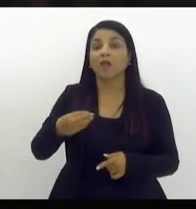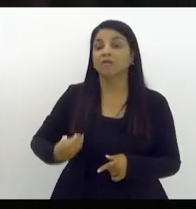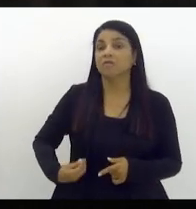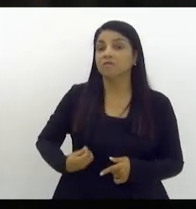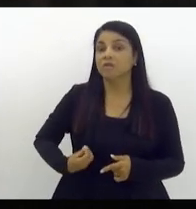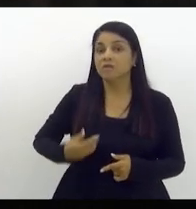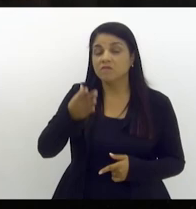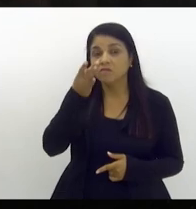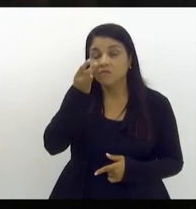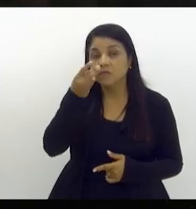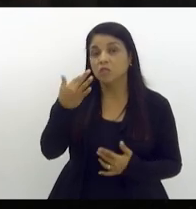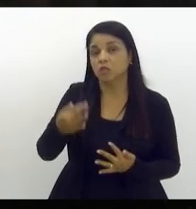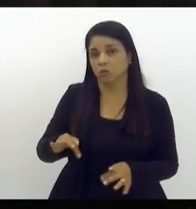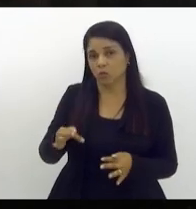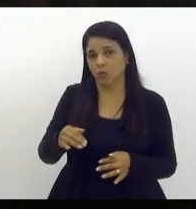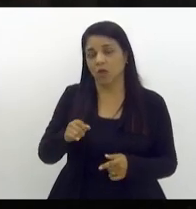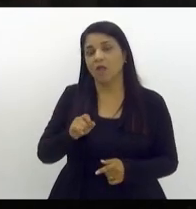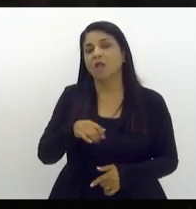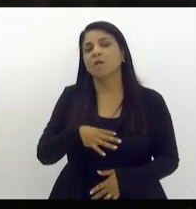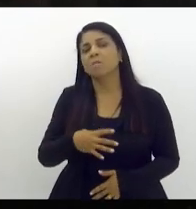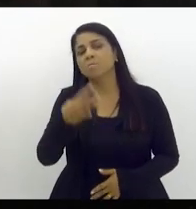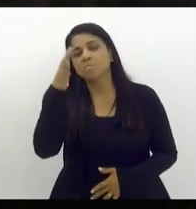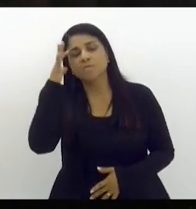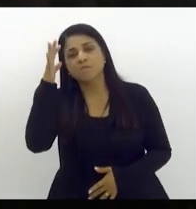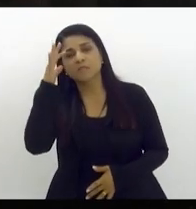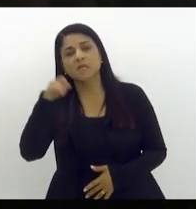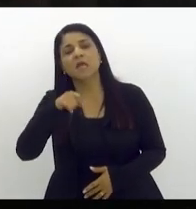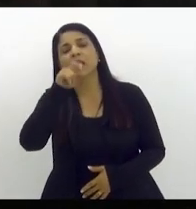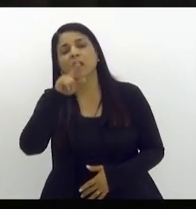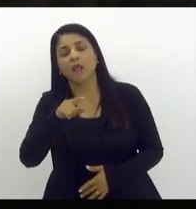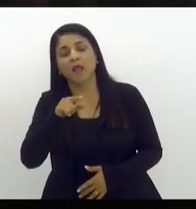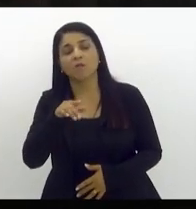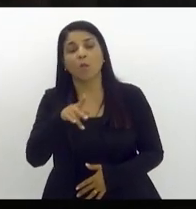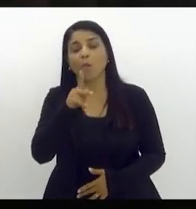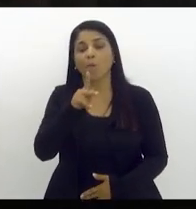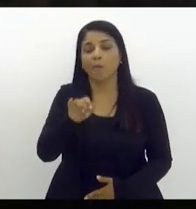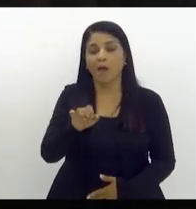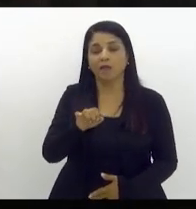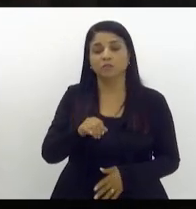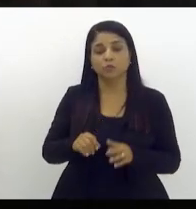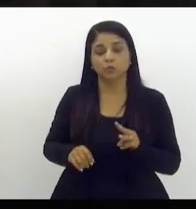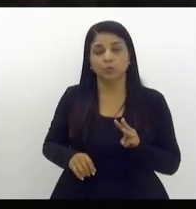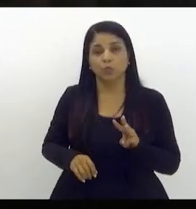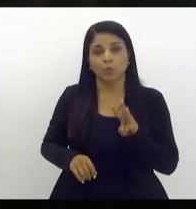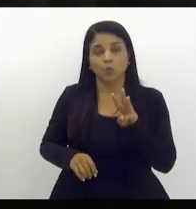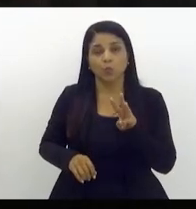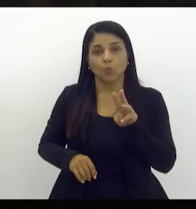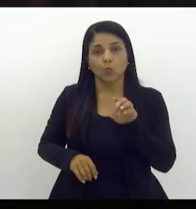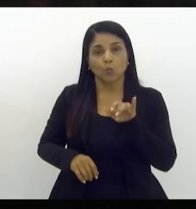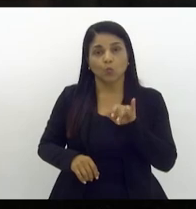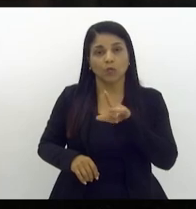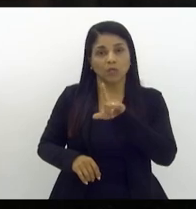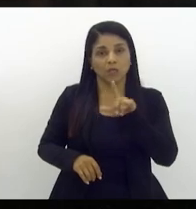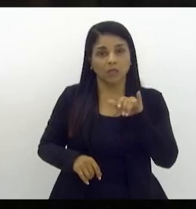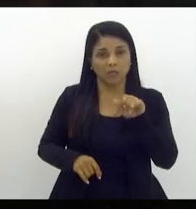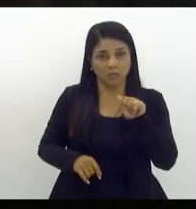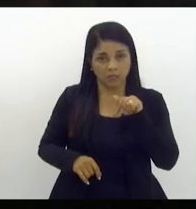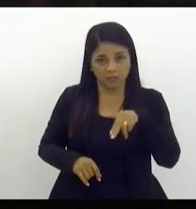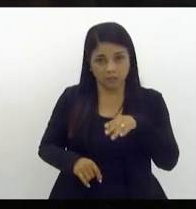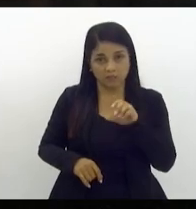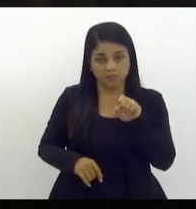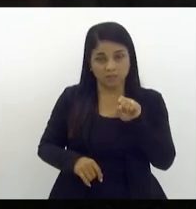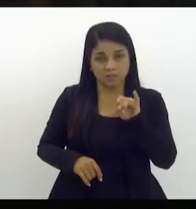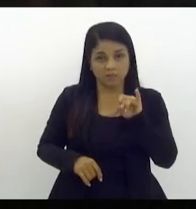de William Silva, pai da criança que foi alvejada esse final de semana pela Polícia Rodoviária Federal, criança